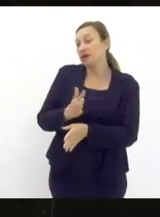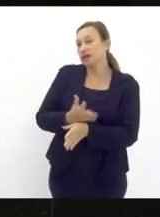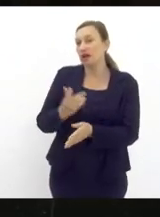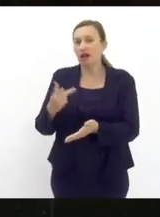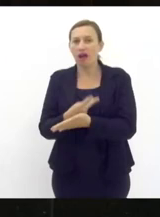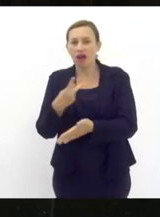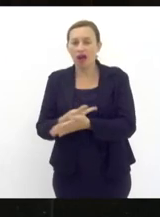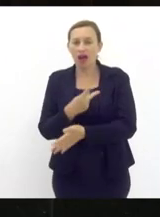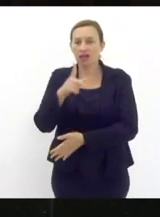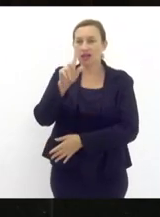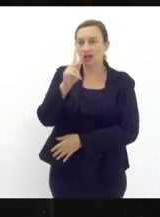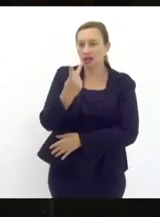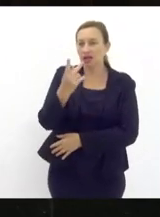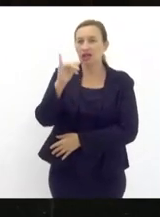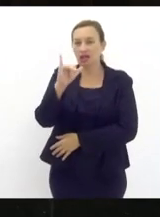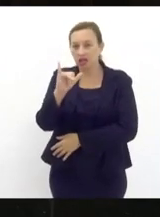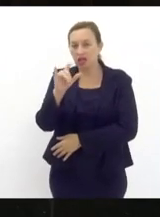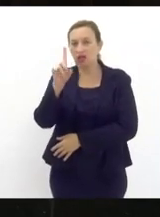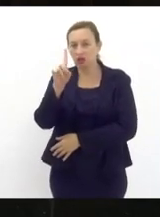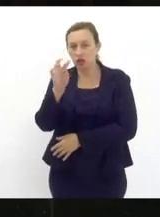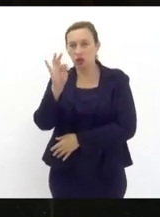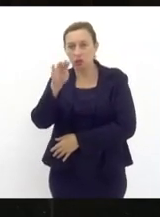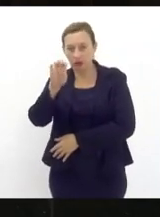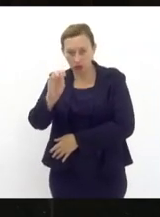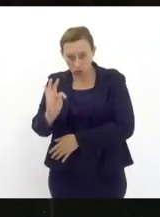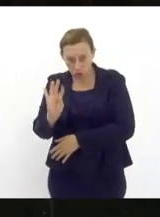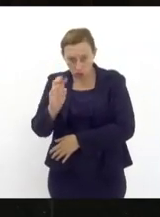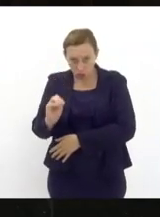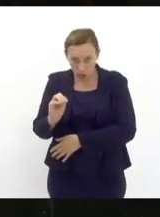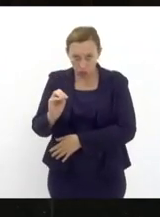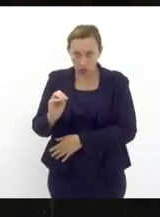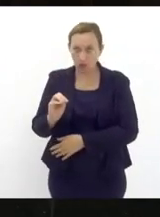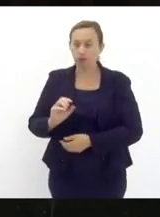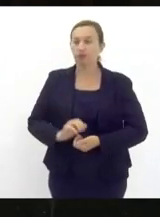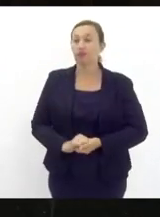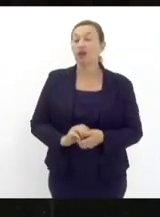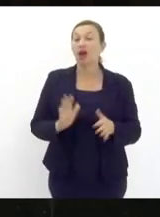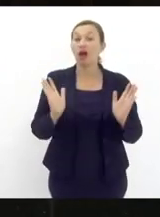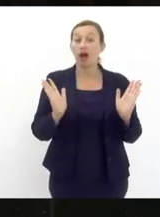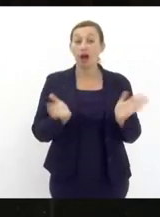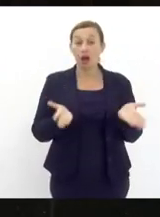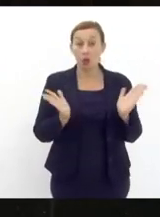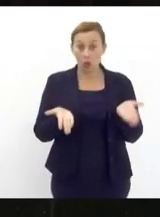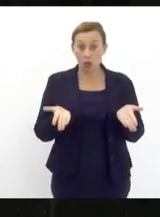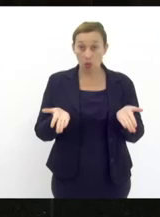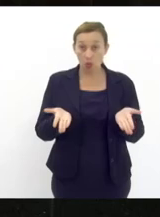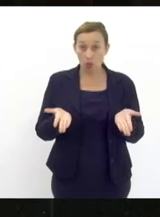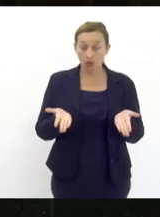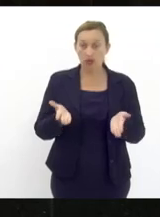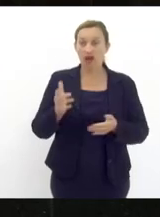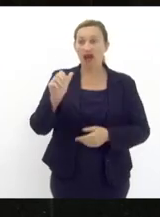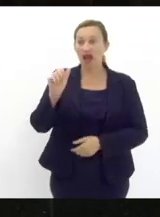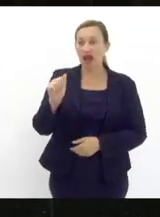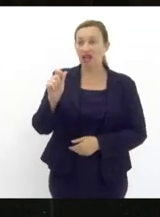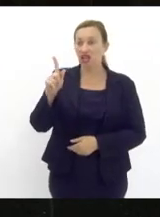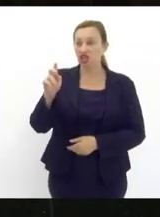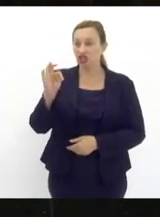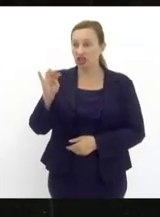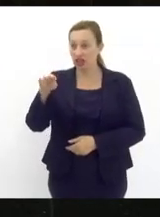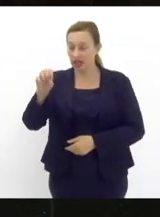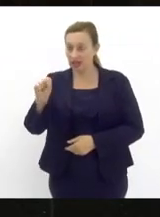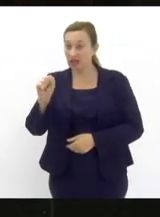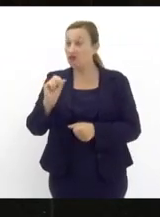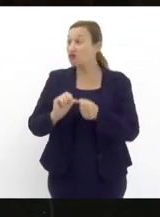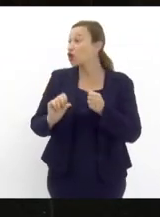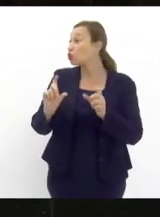reconhecidas pela jurisprudência do nosso país agora o que tem feito a genersa para